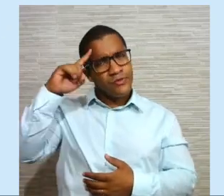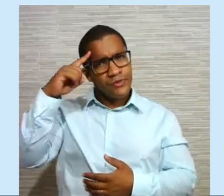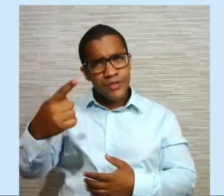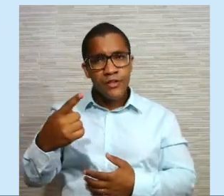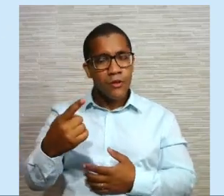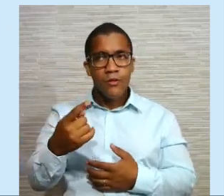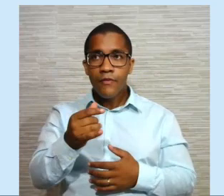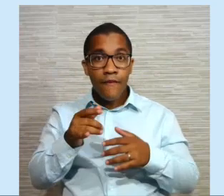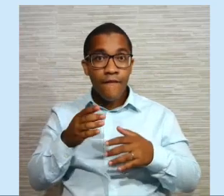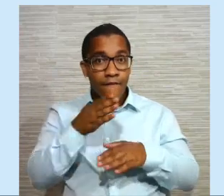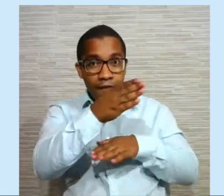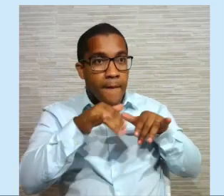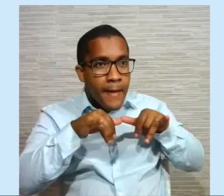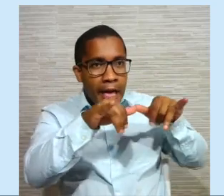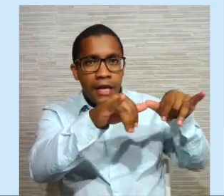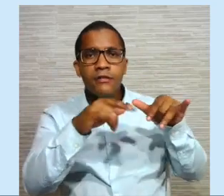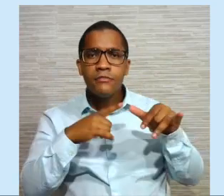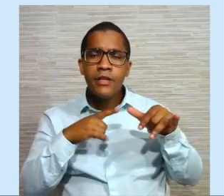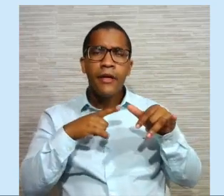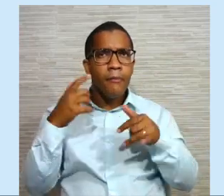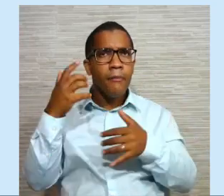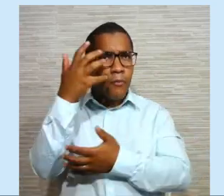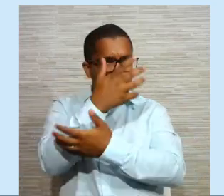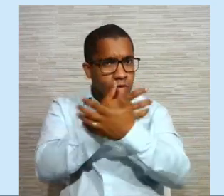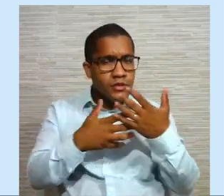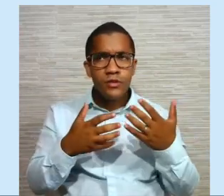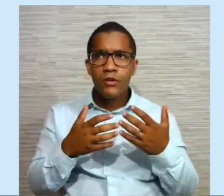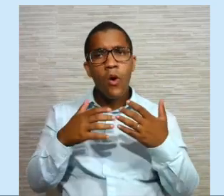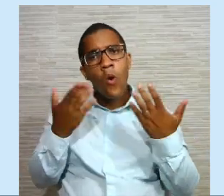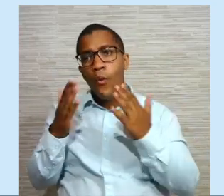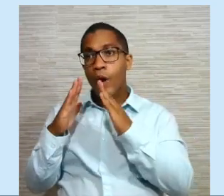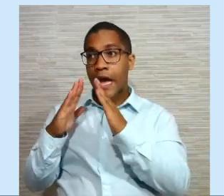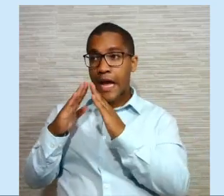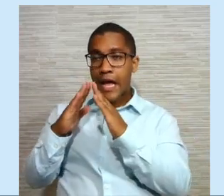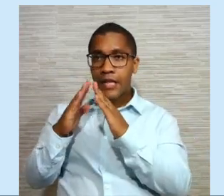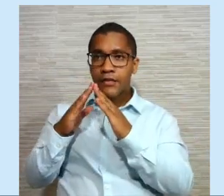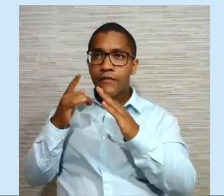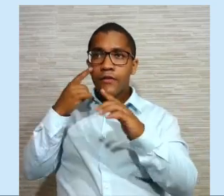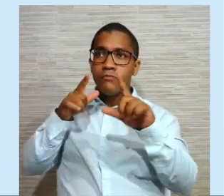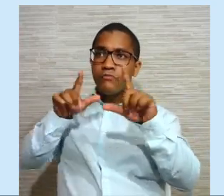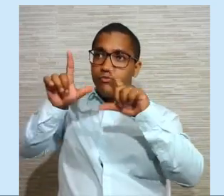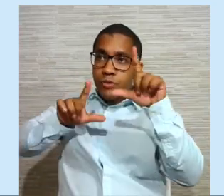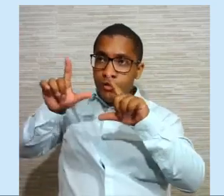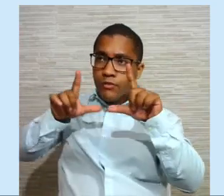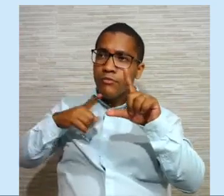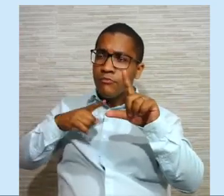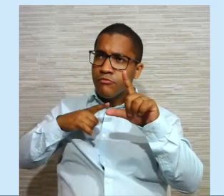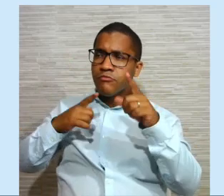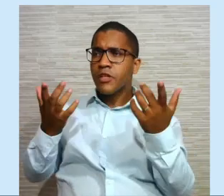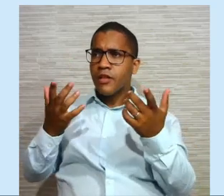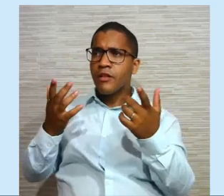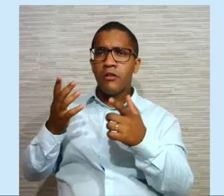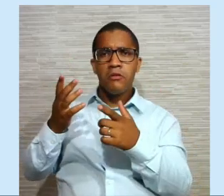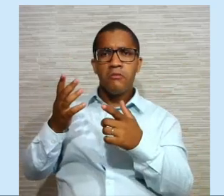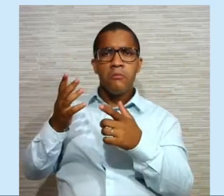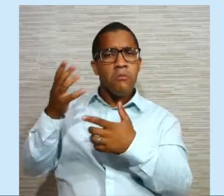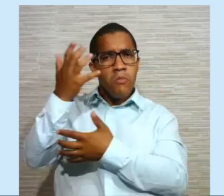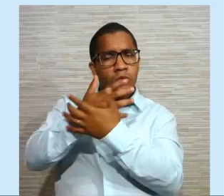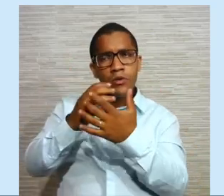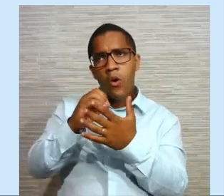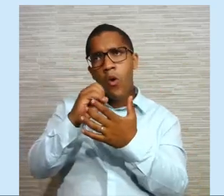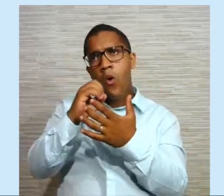escutando música. Se a gente está em casa assistindo televisão, ou a nossa série favorita ou filme, tem uma música que